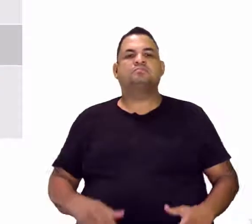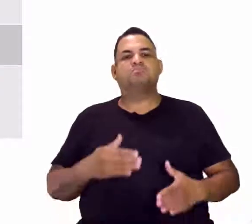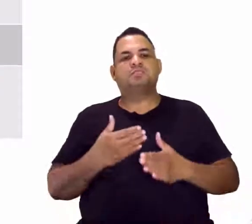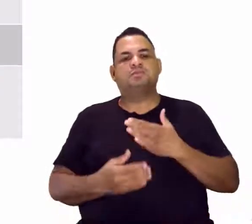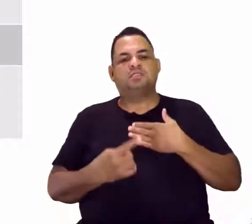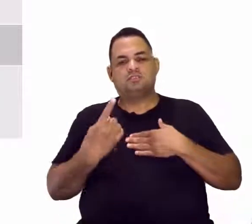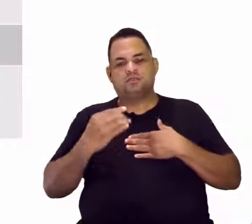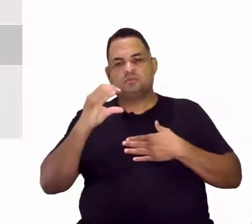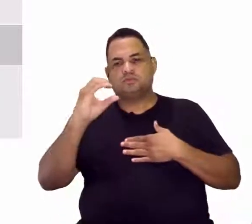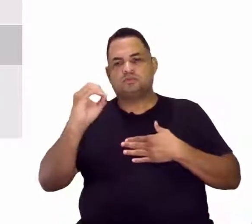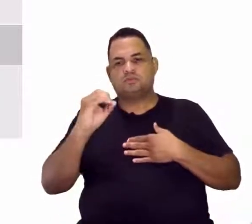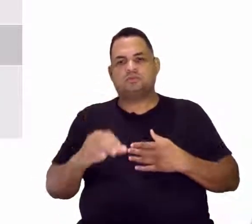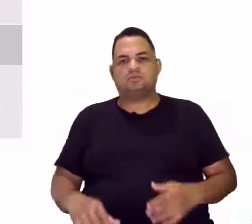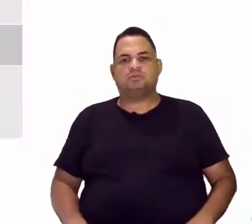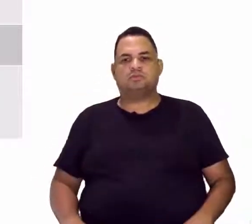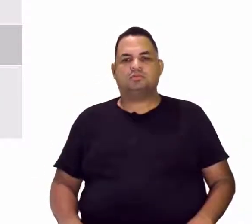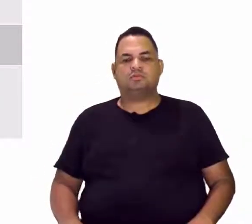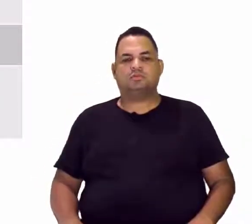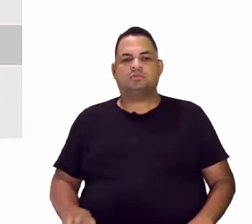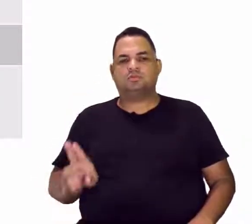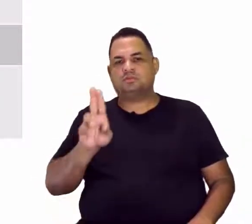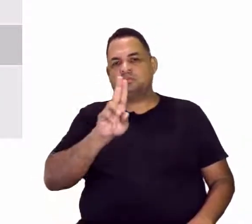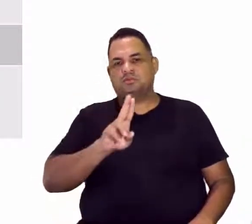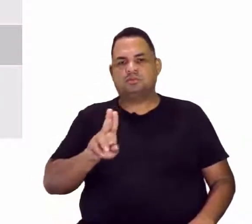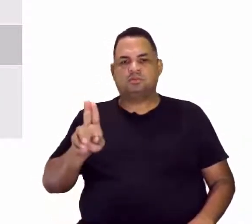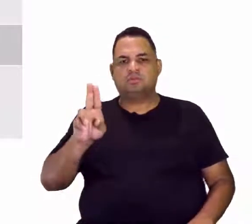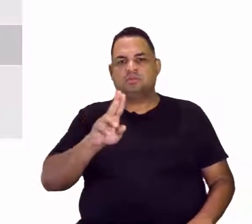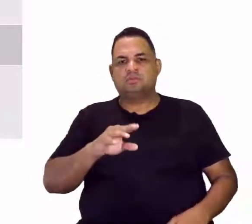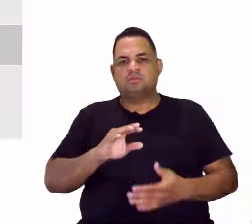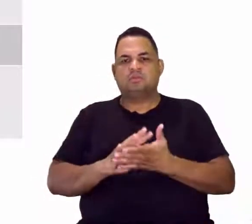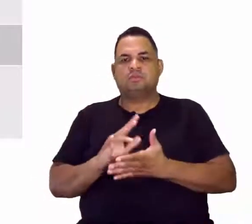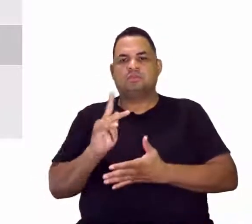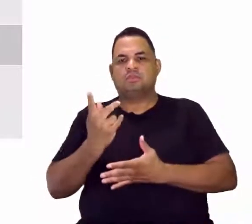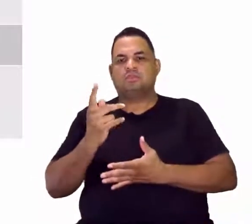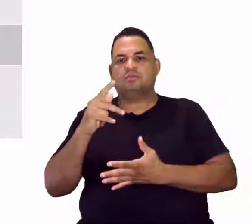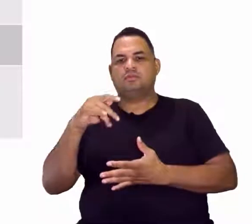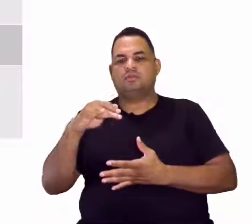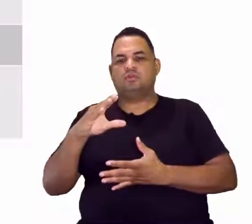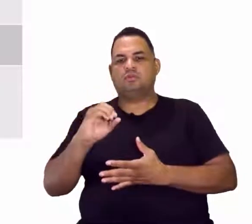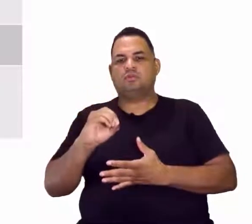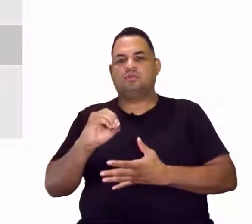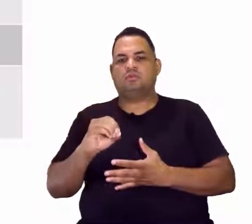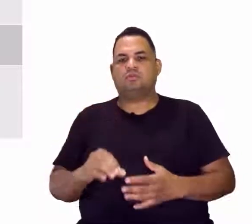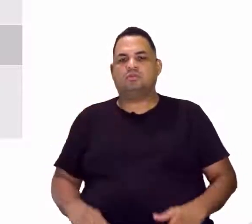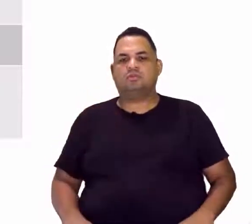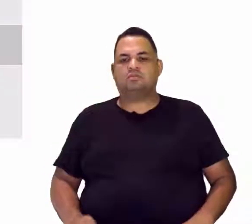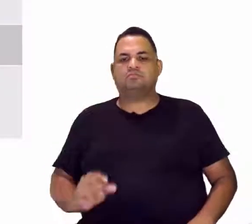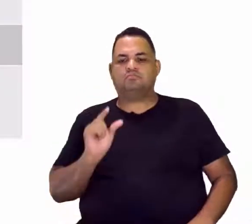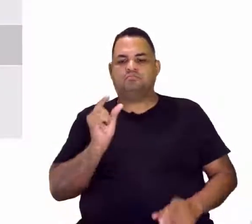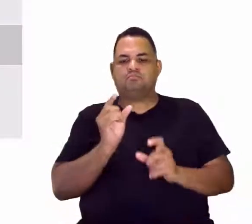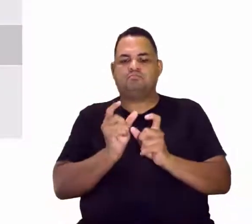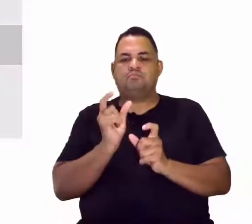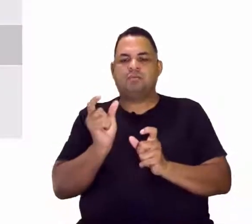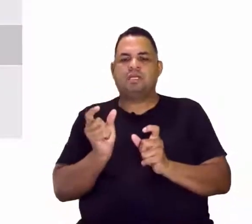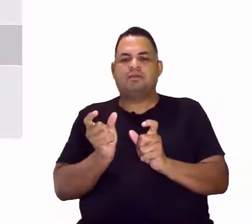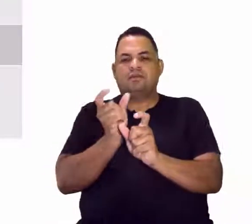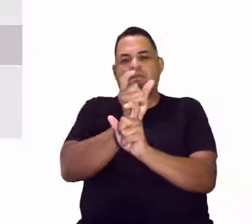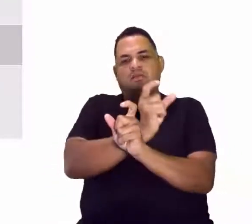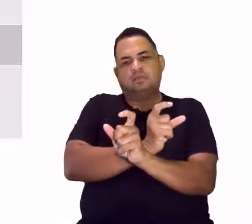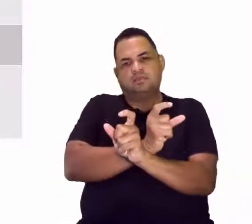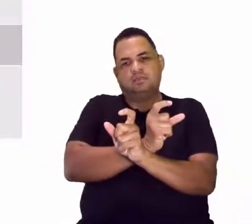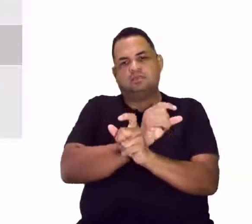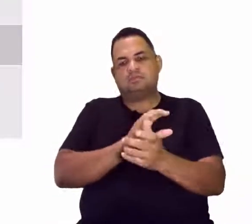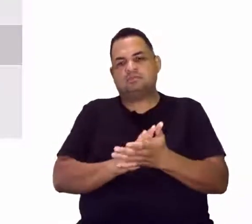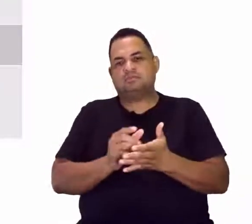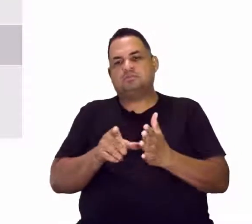mais um oxigênio, aí eu vou colocar um hipo, que é o prefixo antes do nome